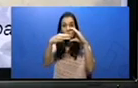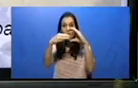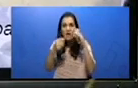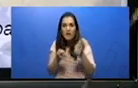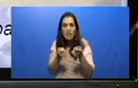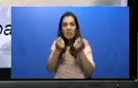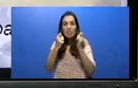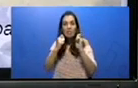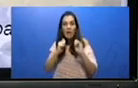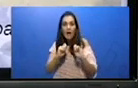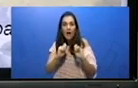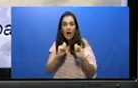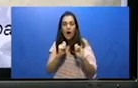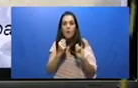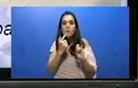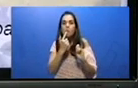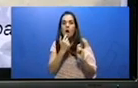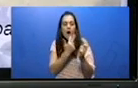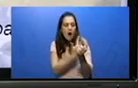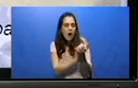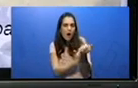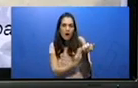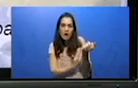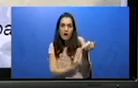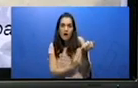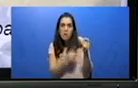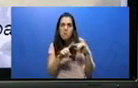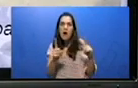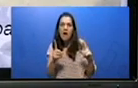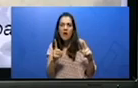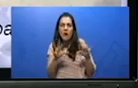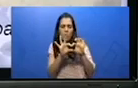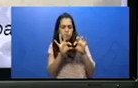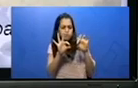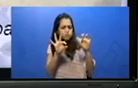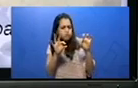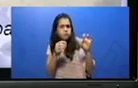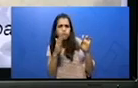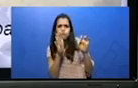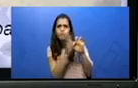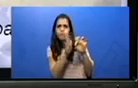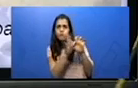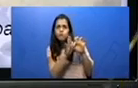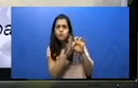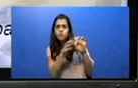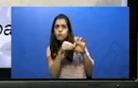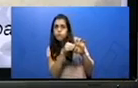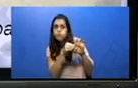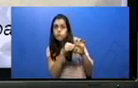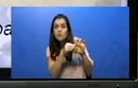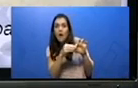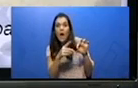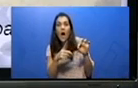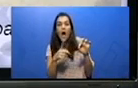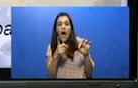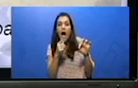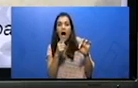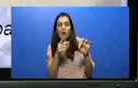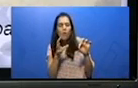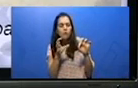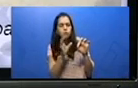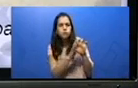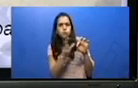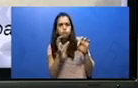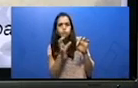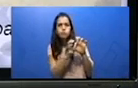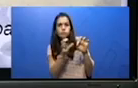circulatório. No sistema linfático, ele entope, ele fecha os vasos do sistema linfático e ocorre o acúmulo de água em